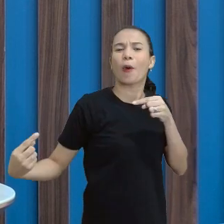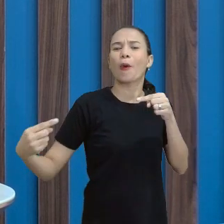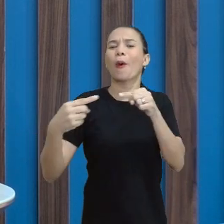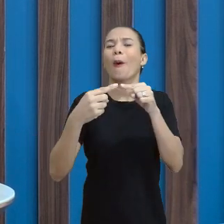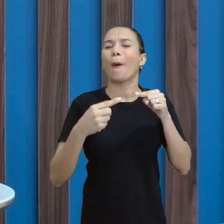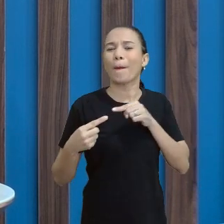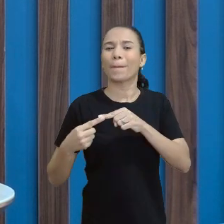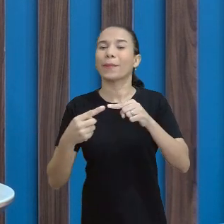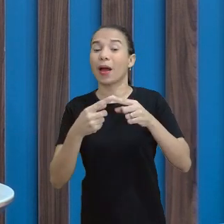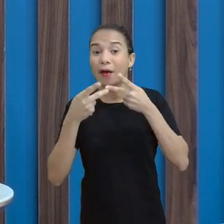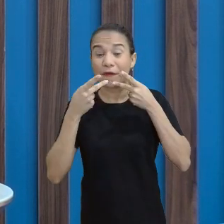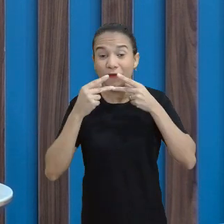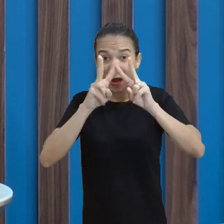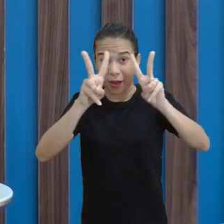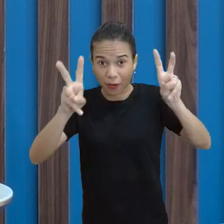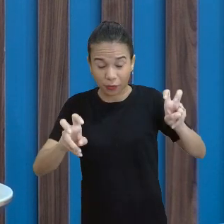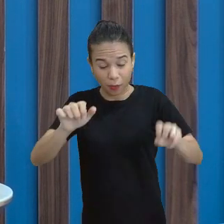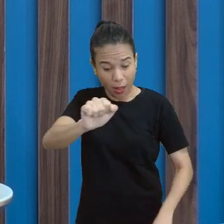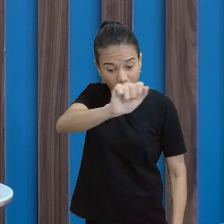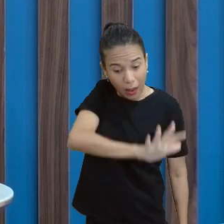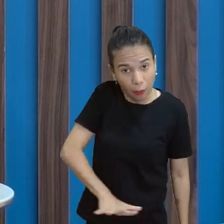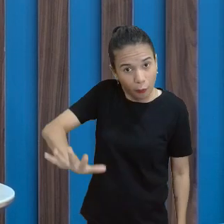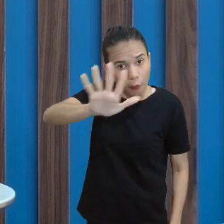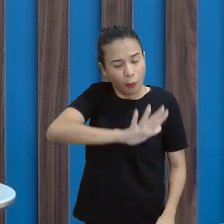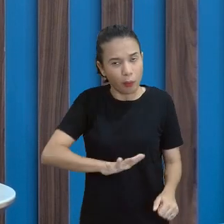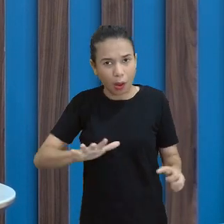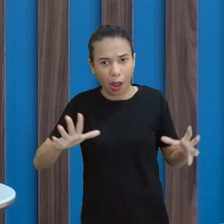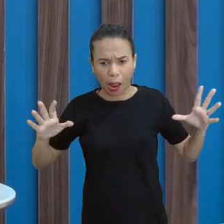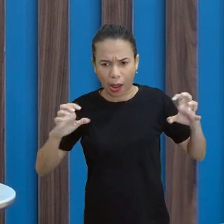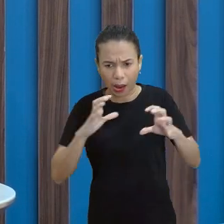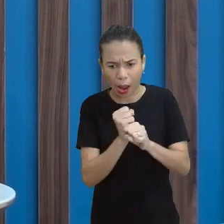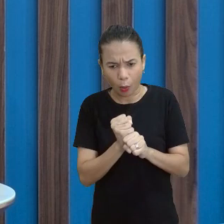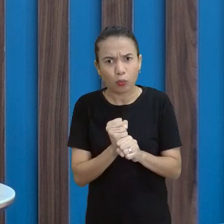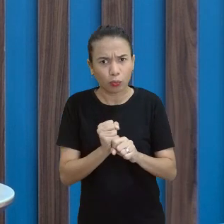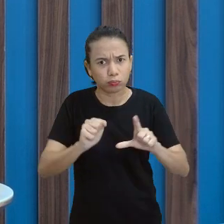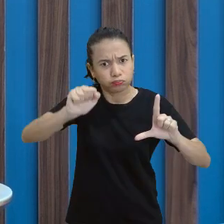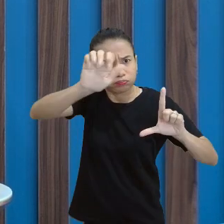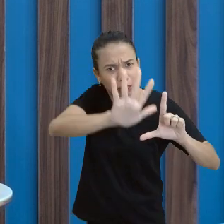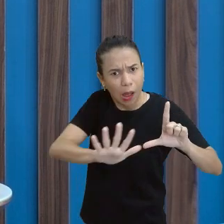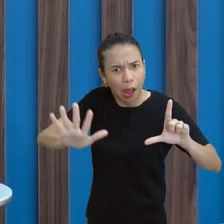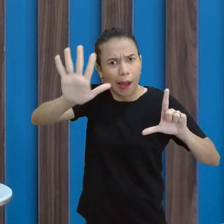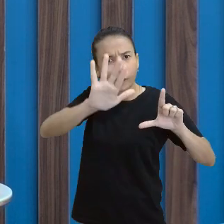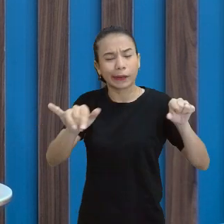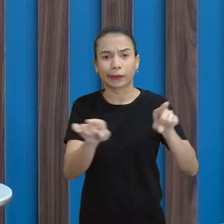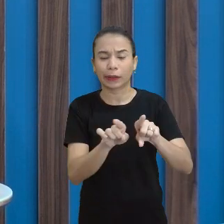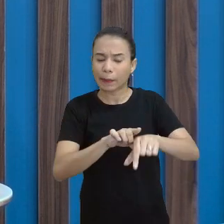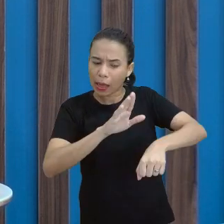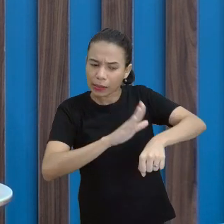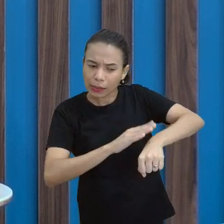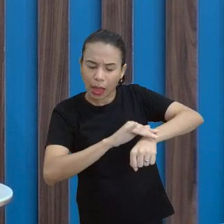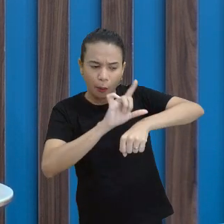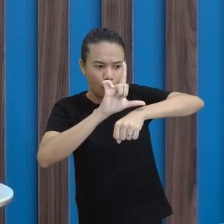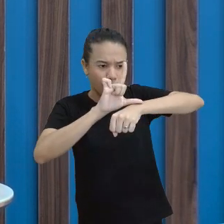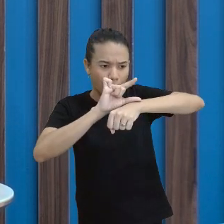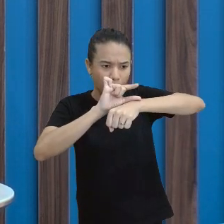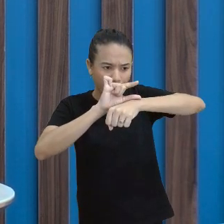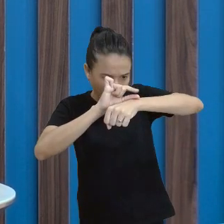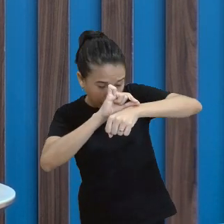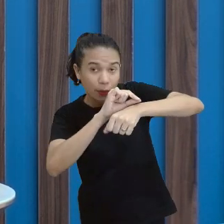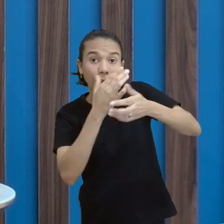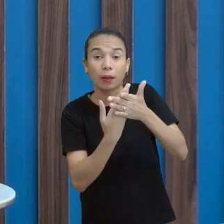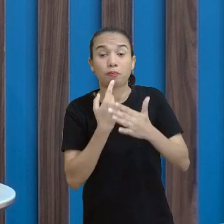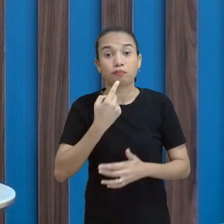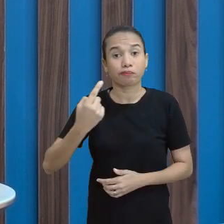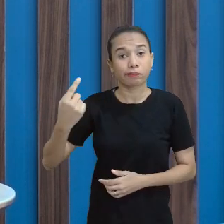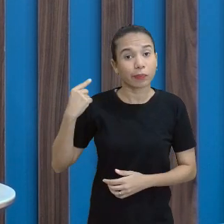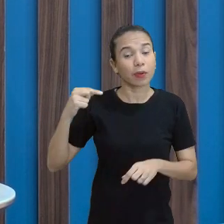vai falar alguma coisa a respeito de espaço físico, calcula a área, tem a parte de tempo, que sempre a gente falou na aula anterior, A